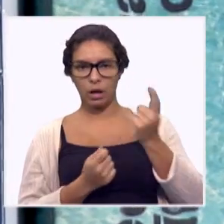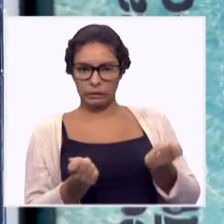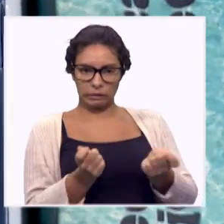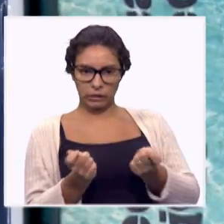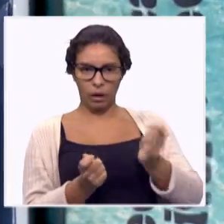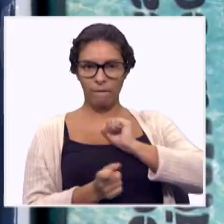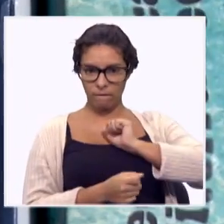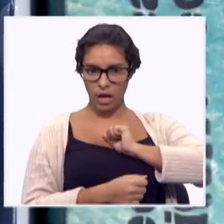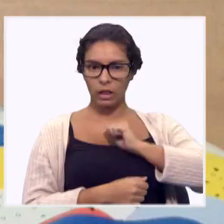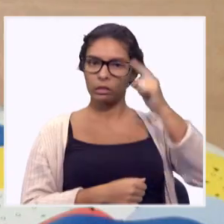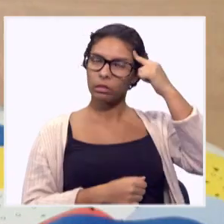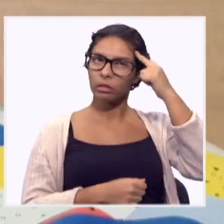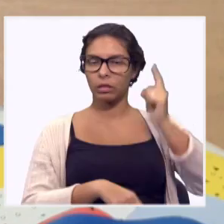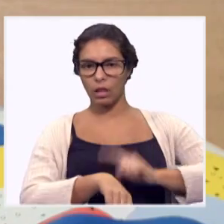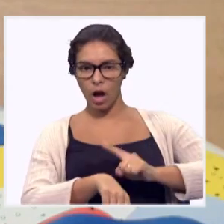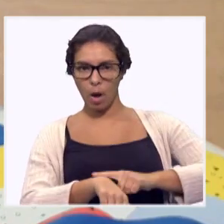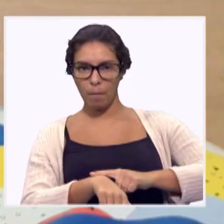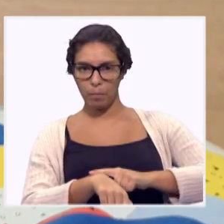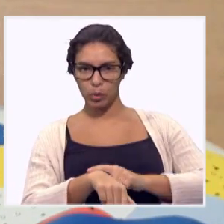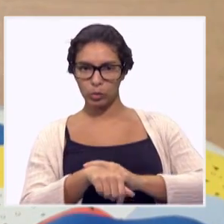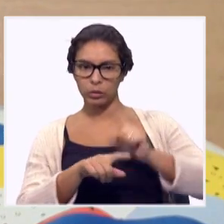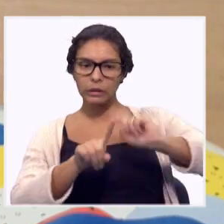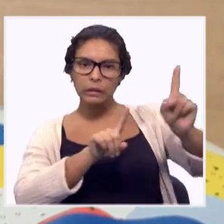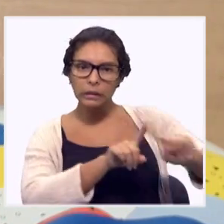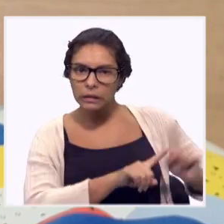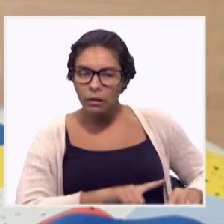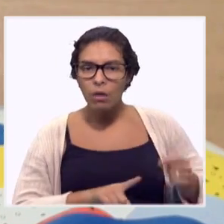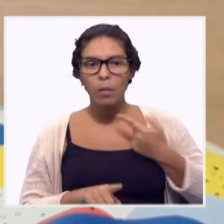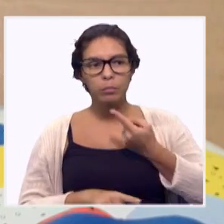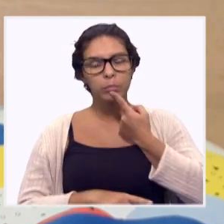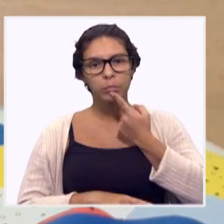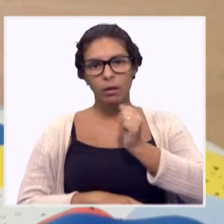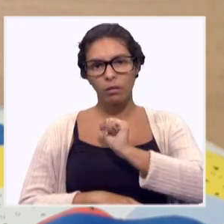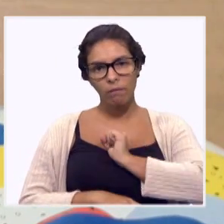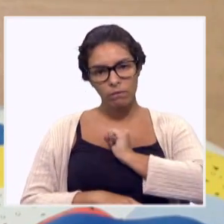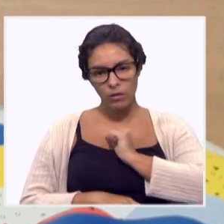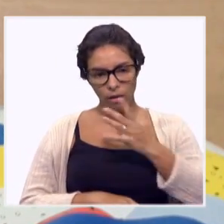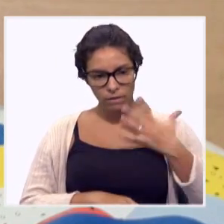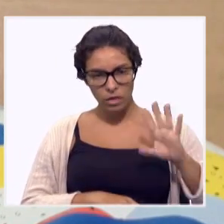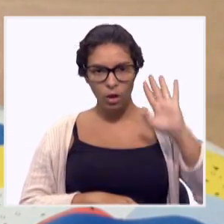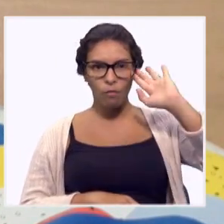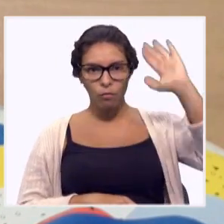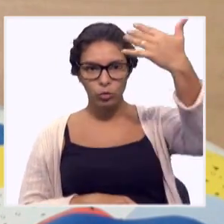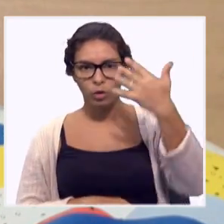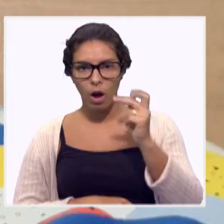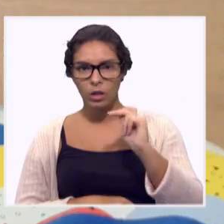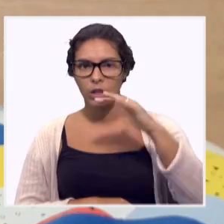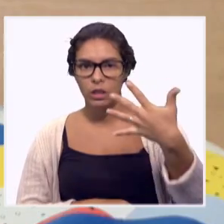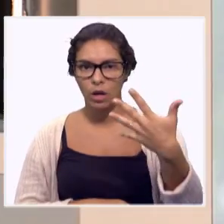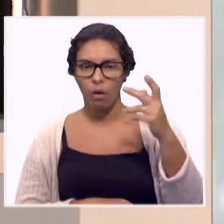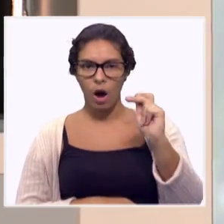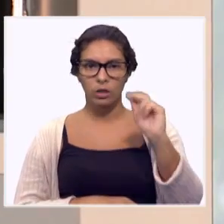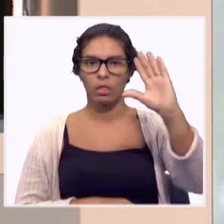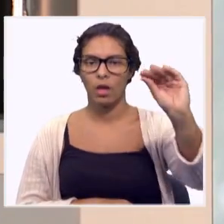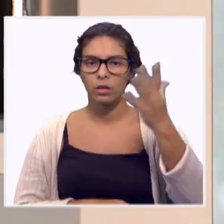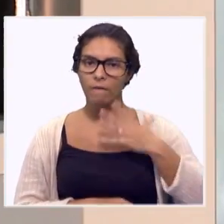gerir, é pensar em vários tempos, mas ter sempre noção de onde é que eu estou, para onde é que eu estou a ir, o que é que eu quero fazer daqui a 5 anos, o que é que eu quero